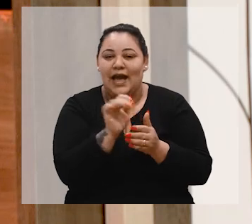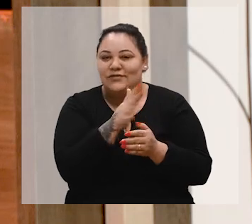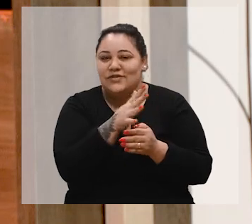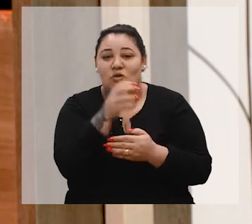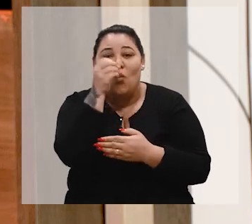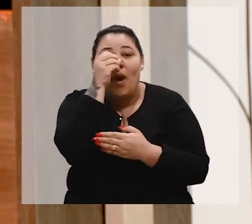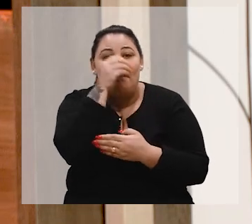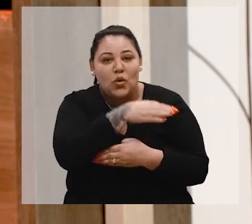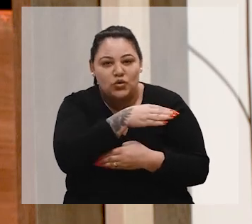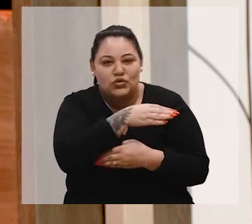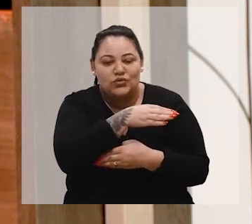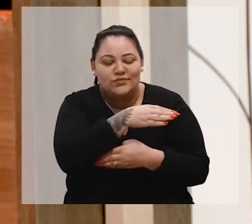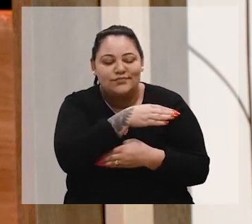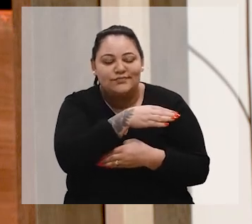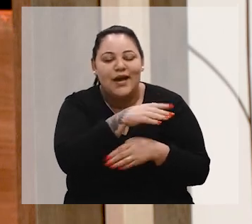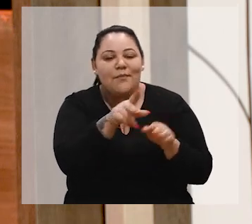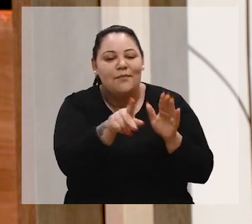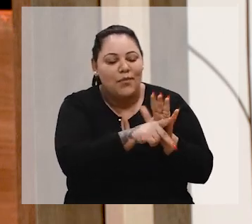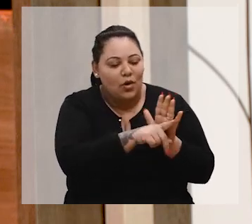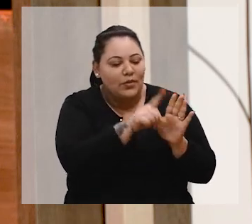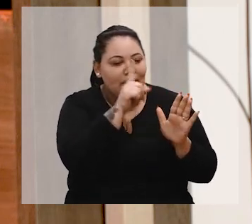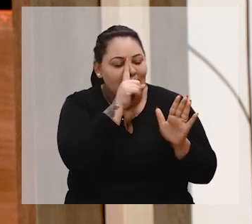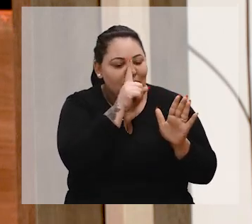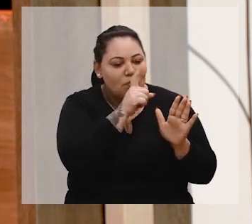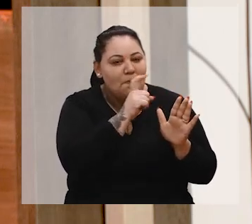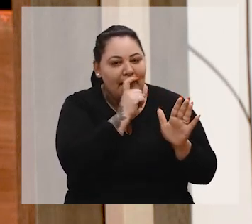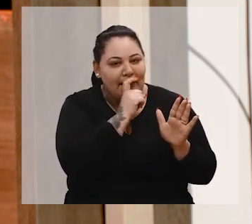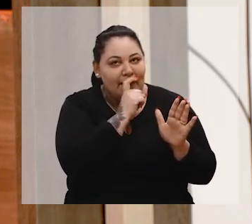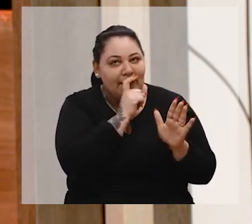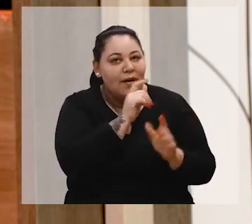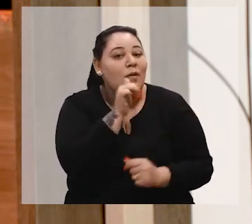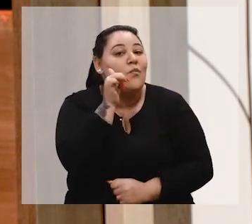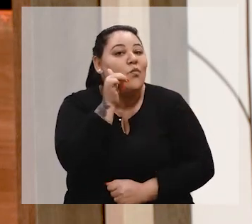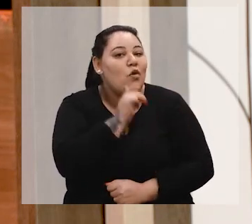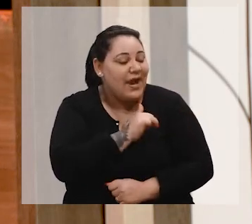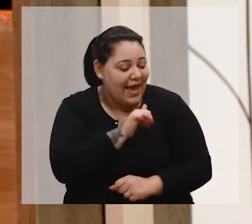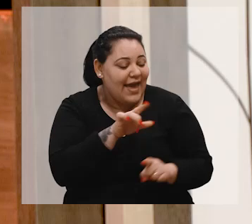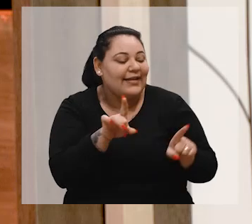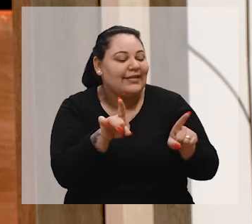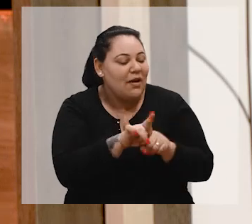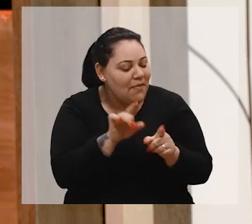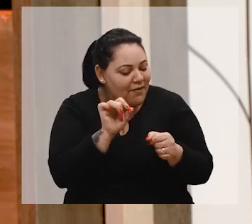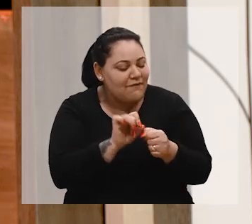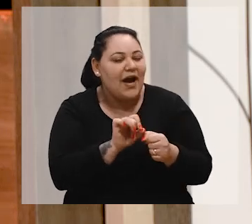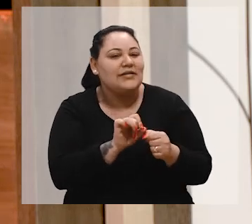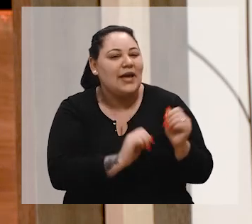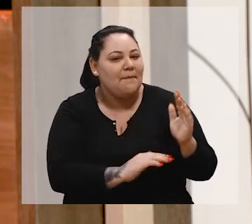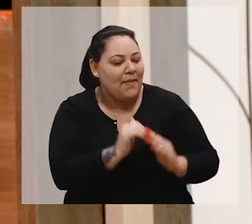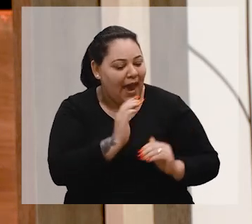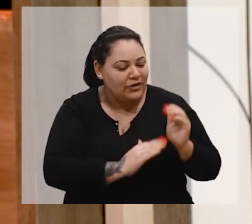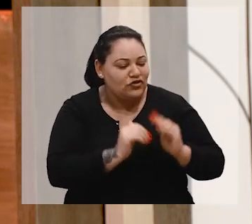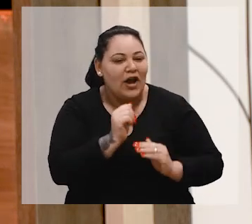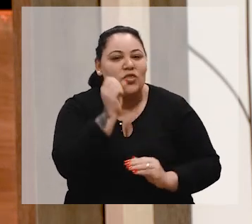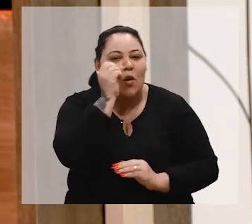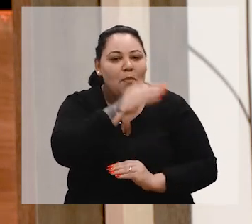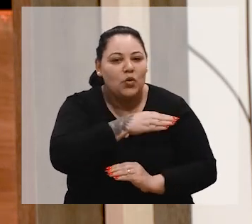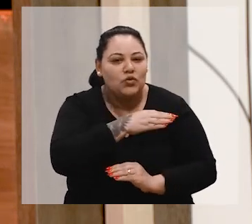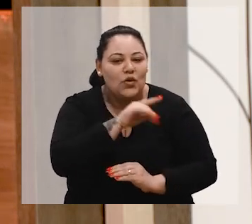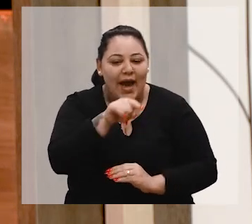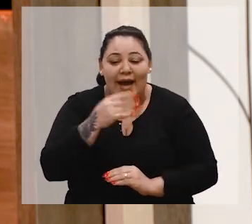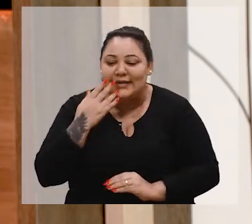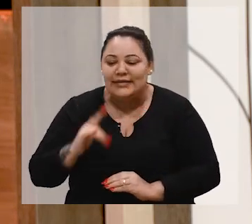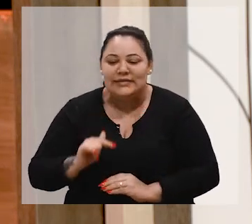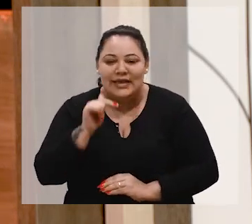vem, Fábio, é que muitas vezes o abuso vem do pai ou vem da mãe. Mulheres também são abusadoras. É complicado.